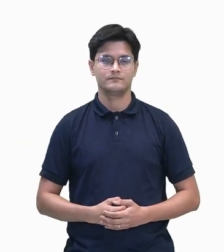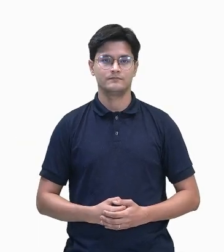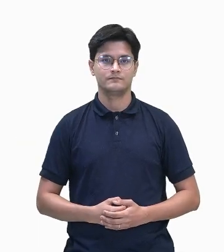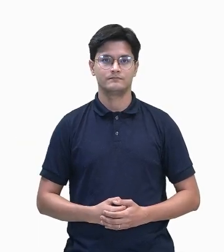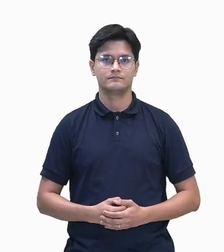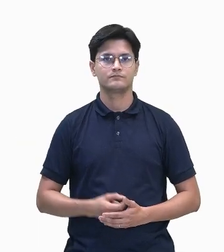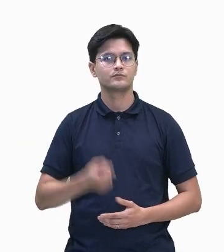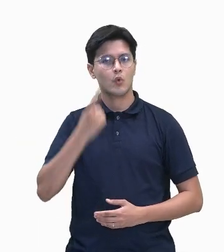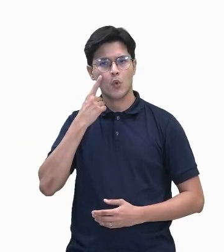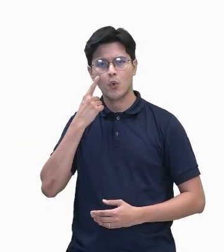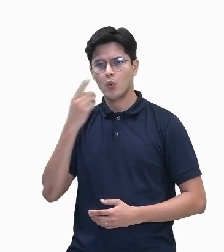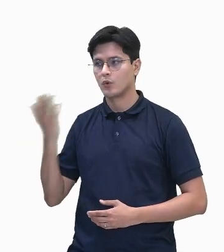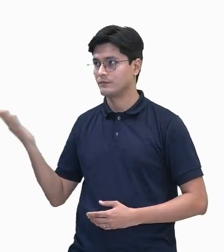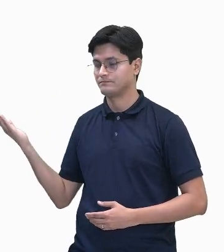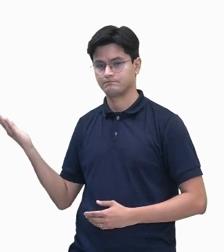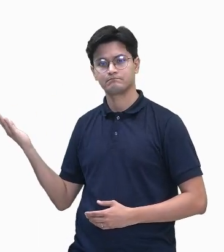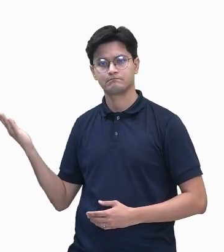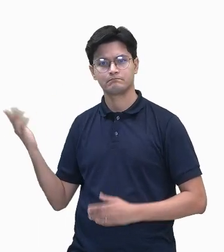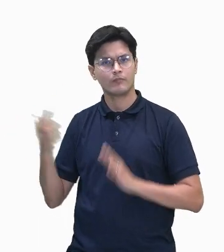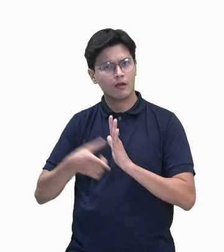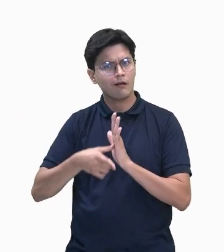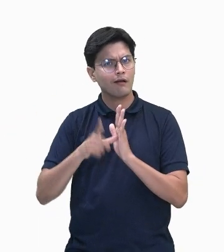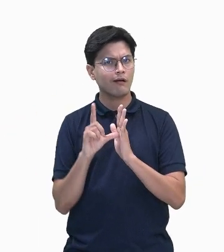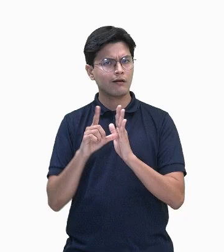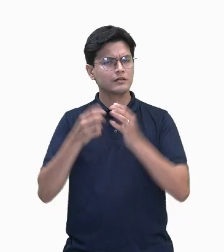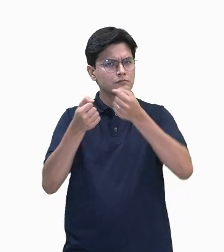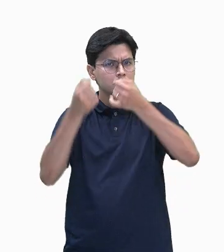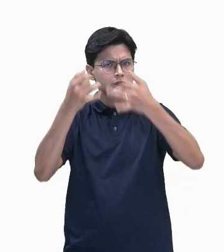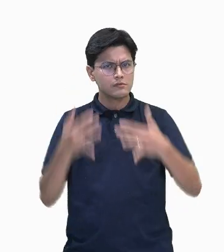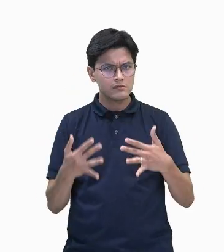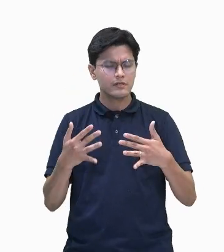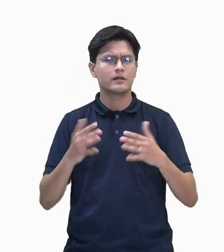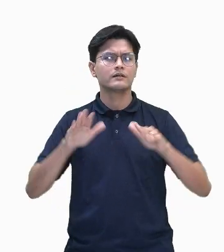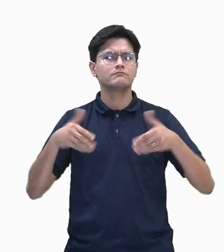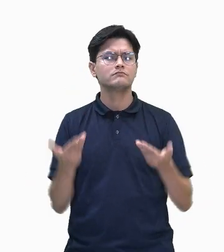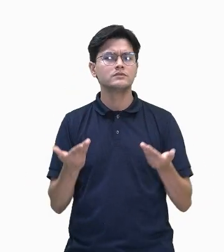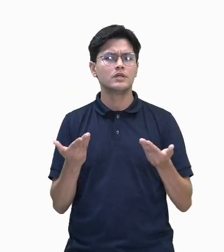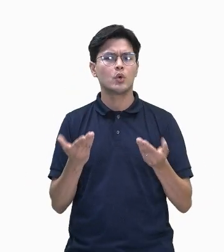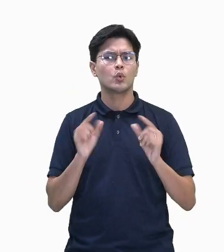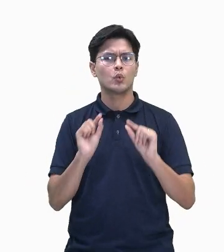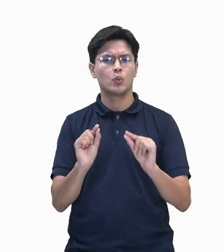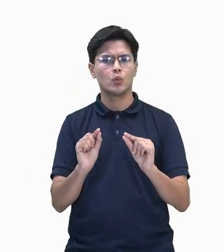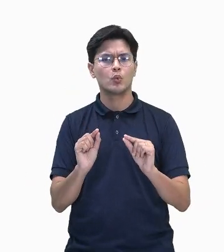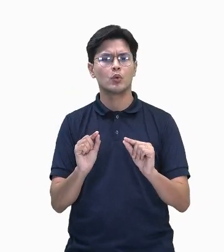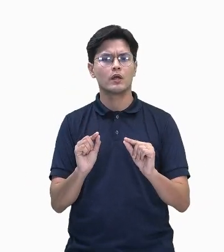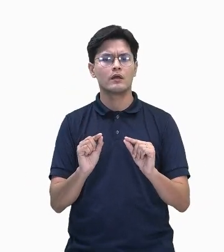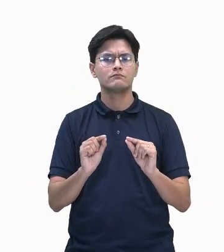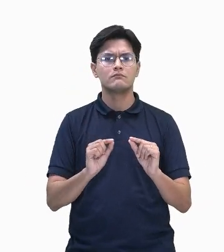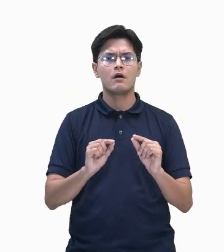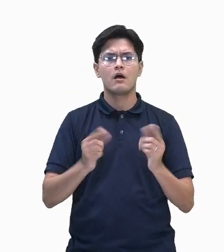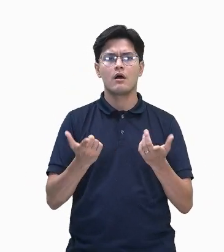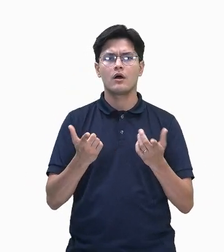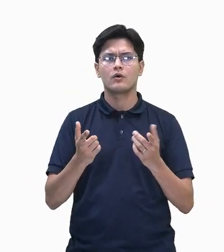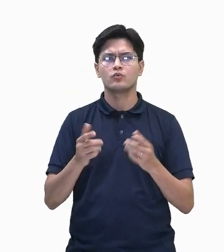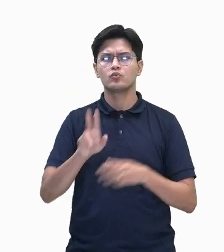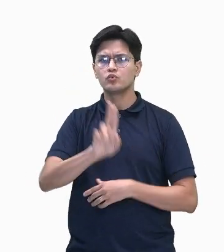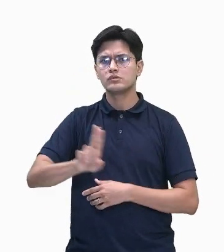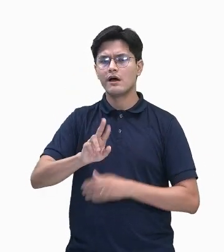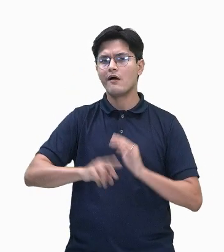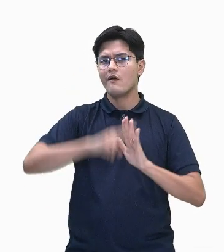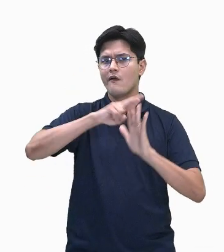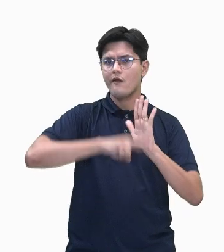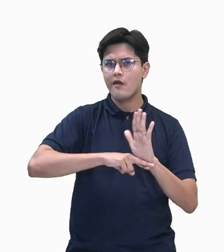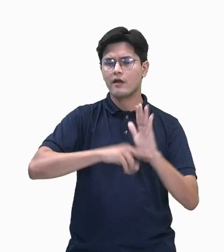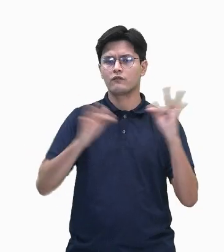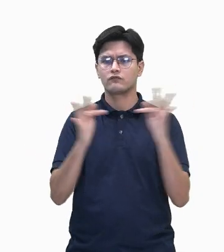De acordo com o que eu falei para vocês, ó, né, a lei da função vai ficar da seguinte maneira. Agora, analisa bem o